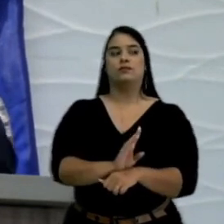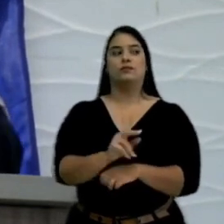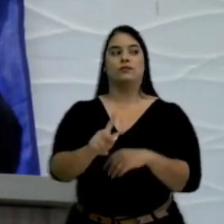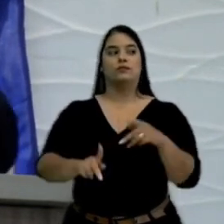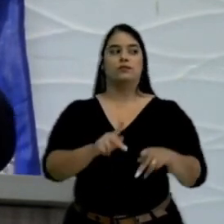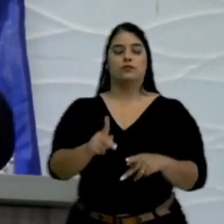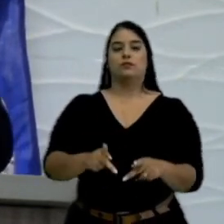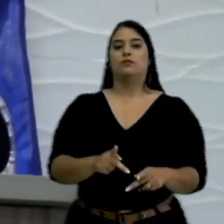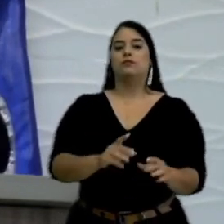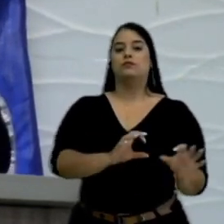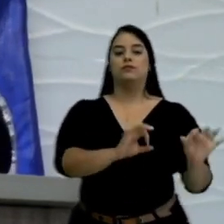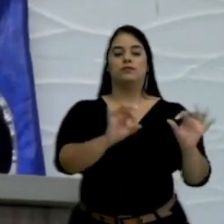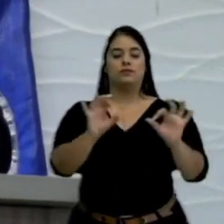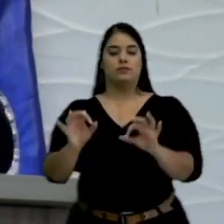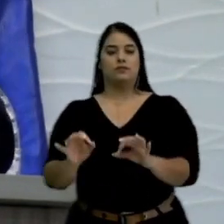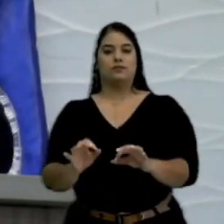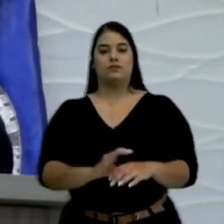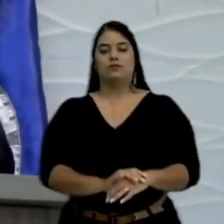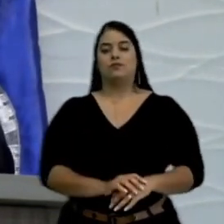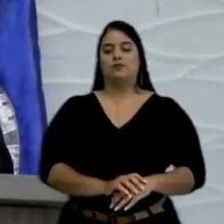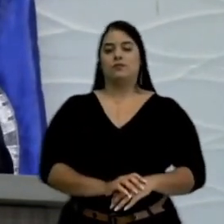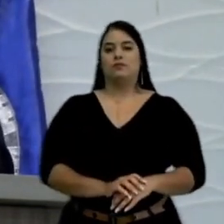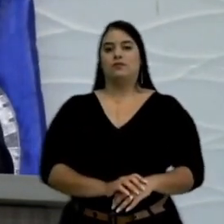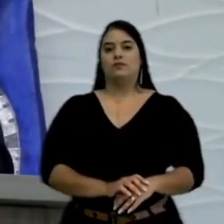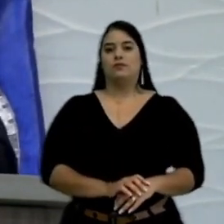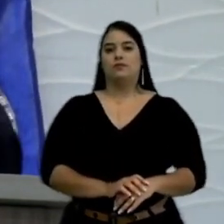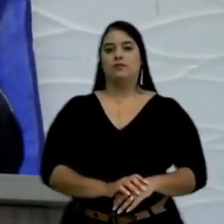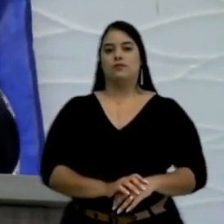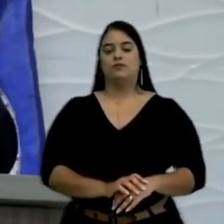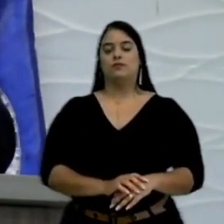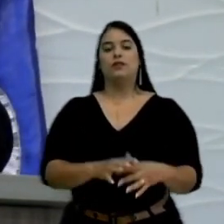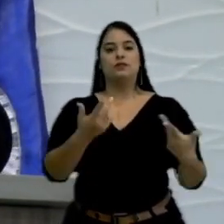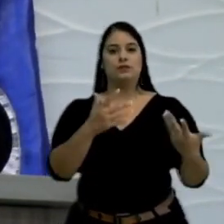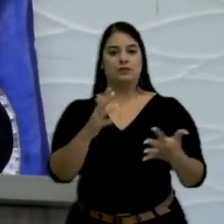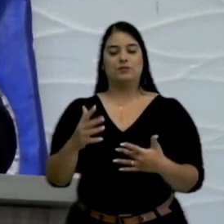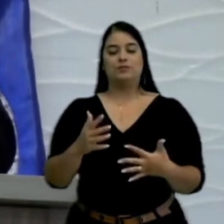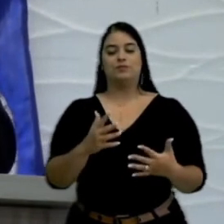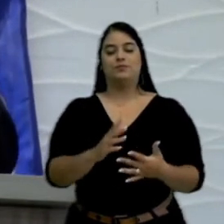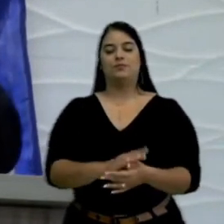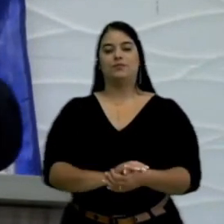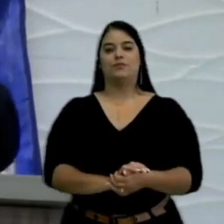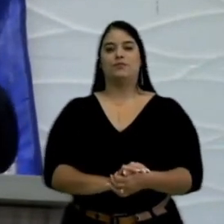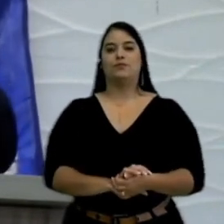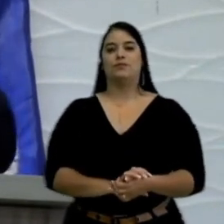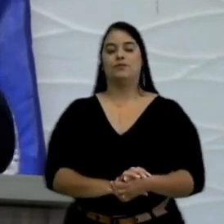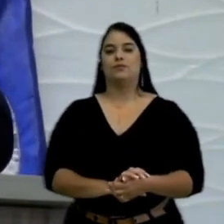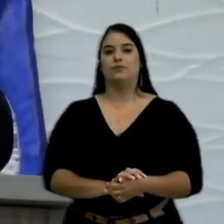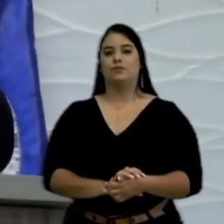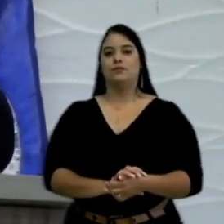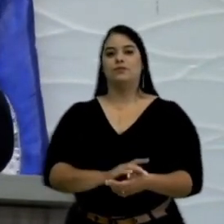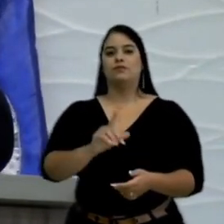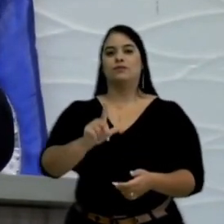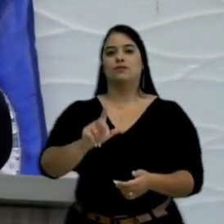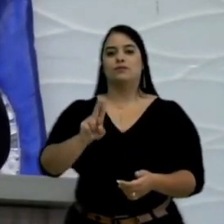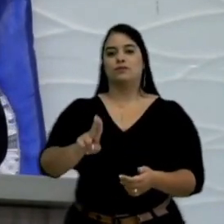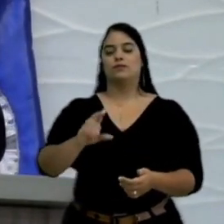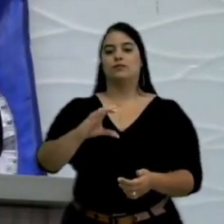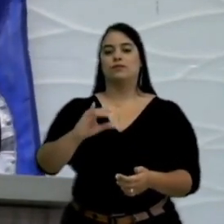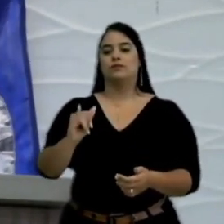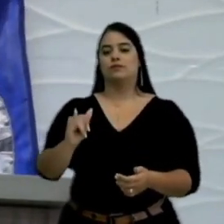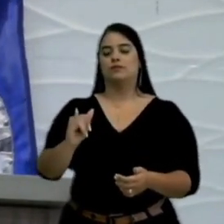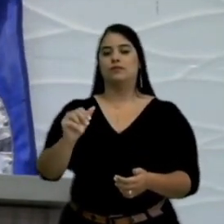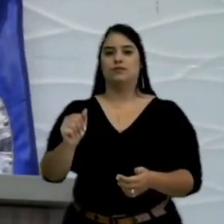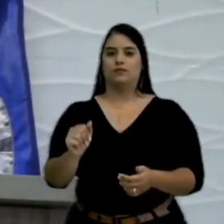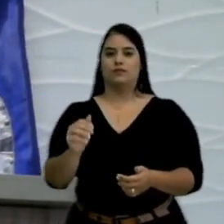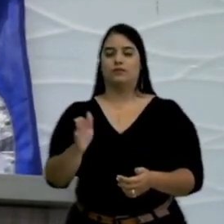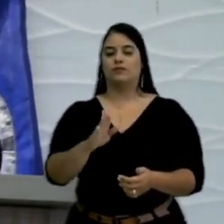hoje assistindo. Presidente, coloquei aqui umas felicitações para Lúcia Helena, foi a semana